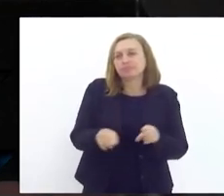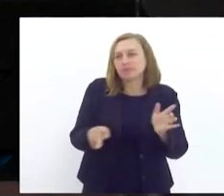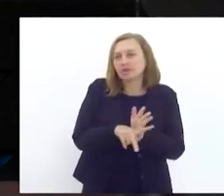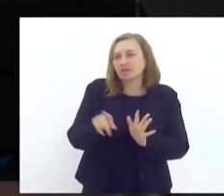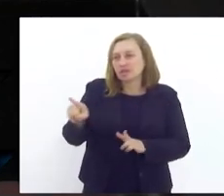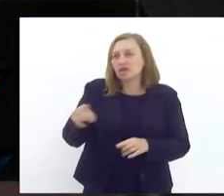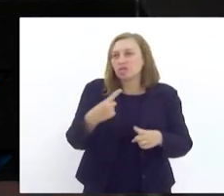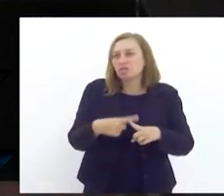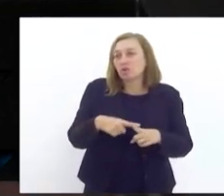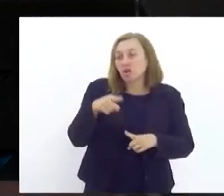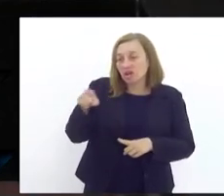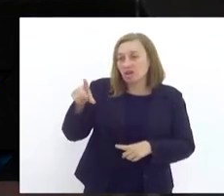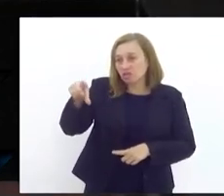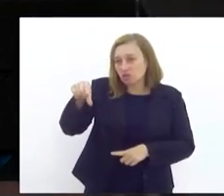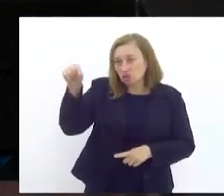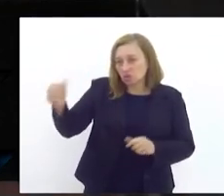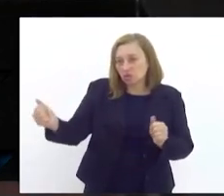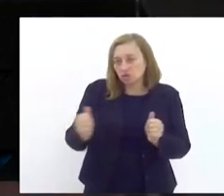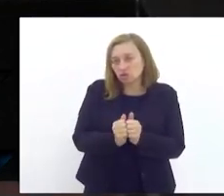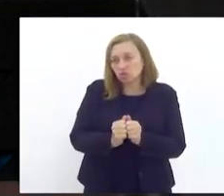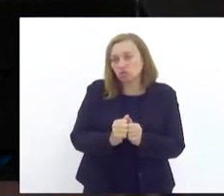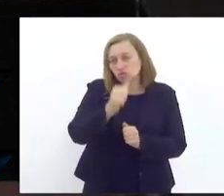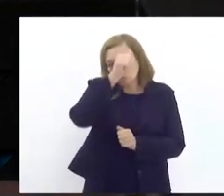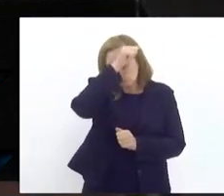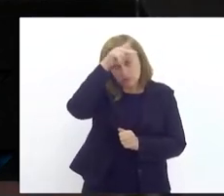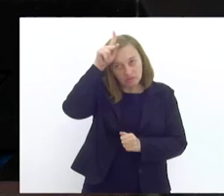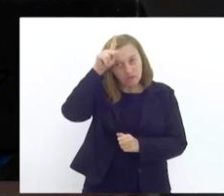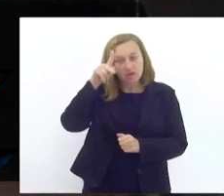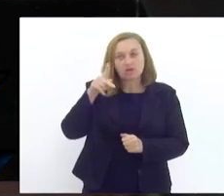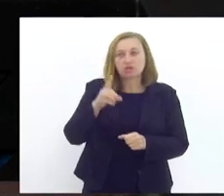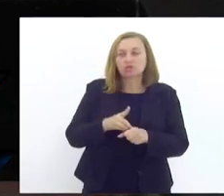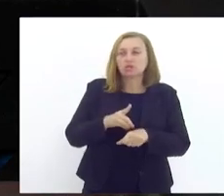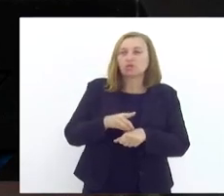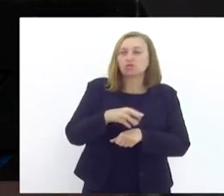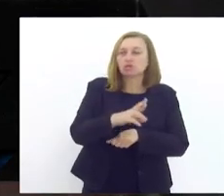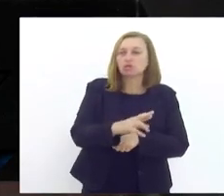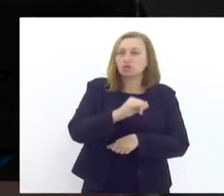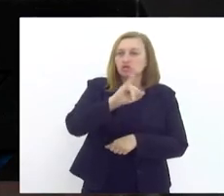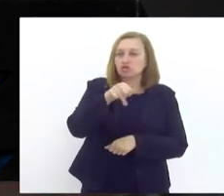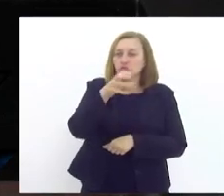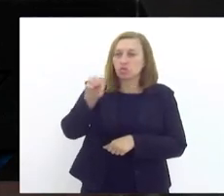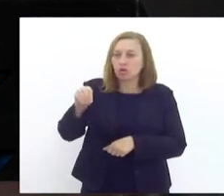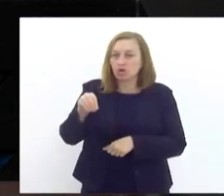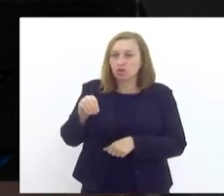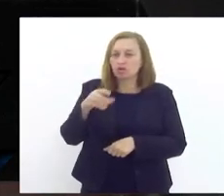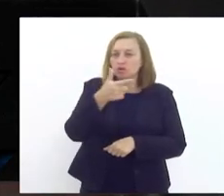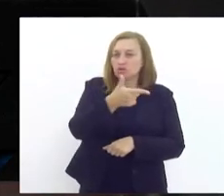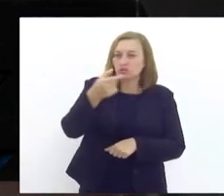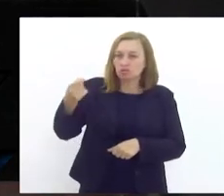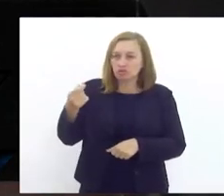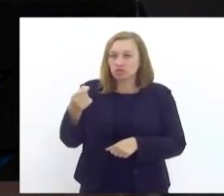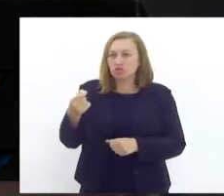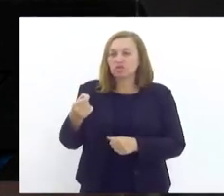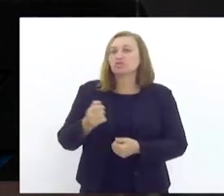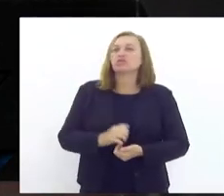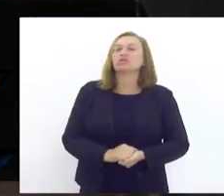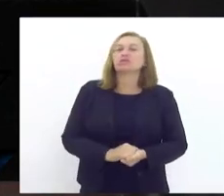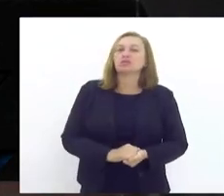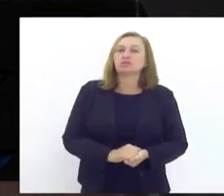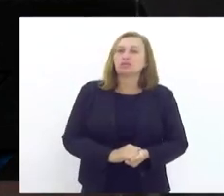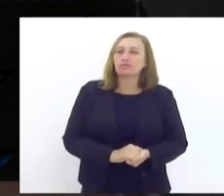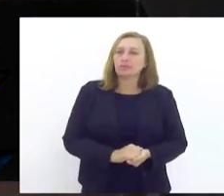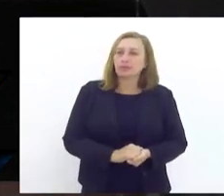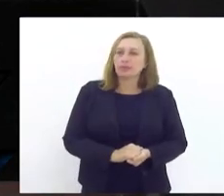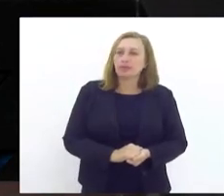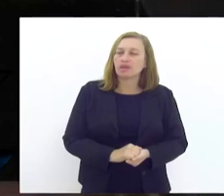porque foi eleito junto com o prefeito Dr João em 2020 para ser prefeito e vice-prefeito da cidade